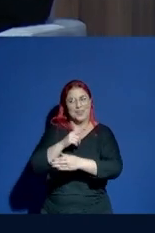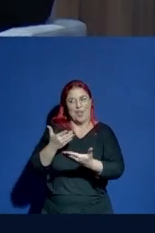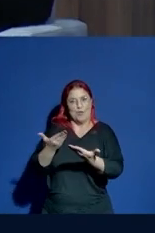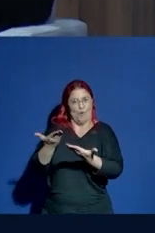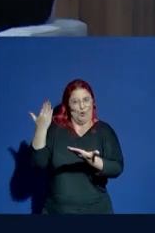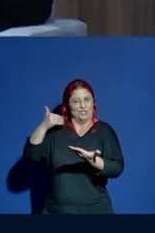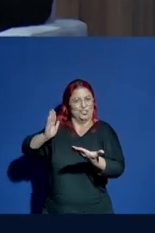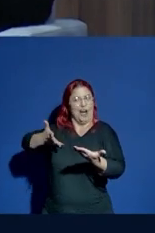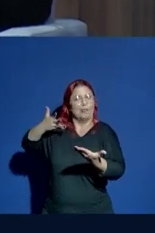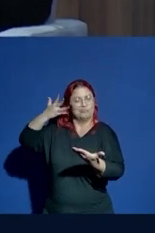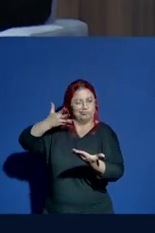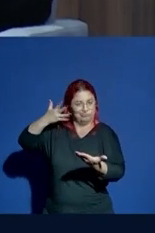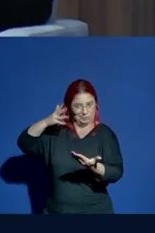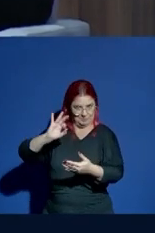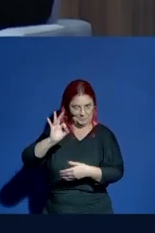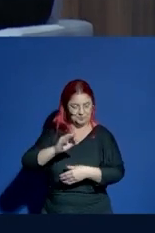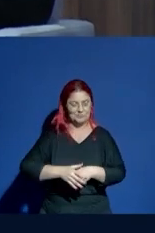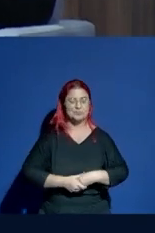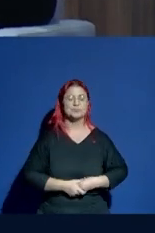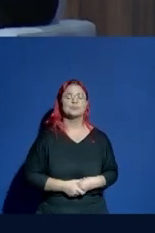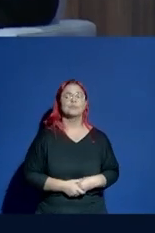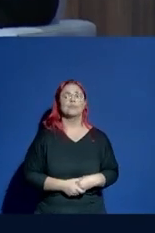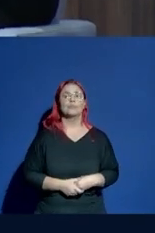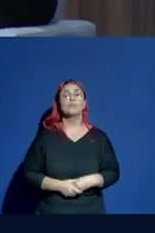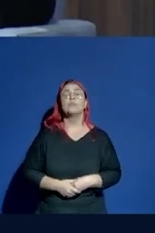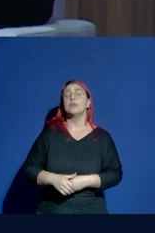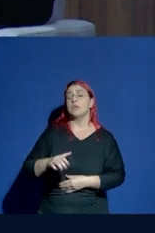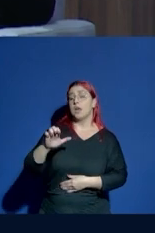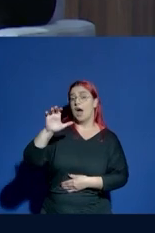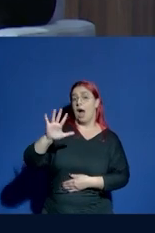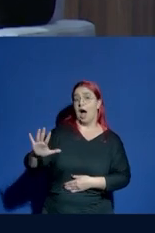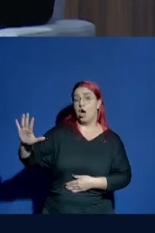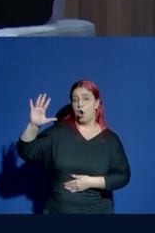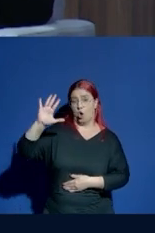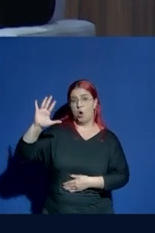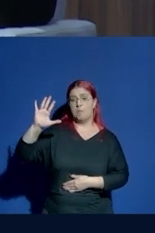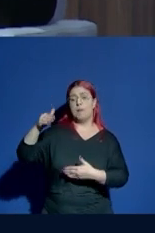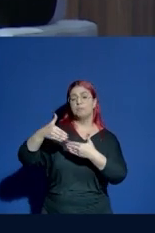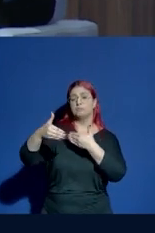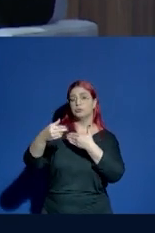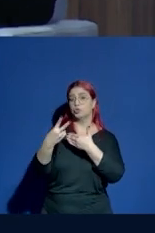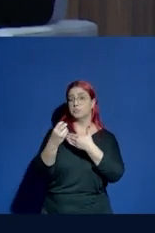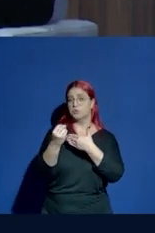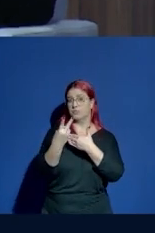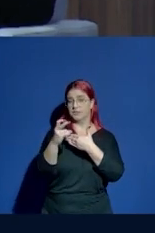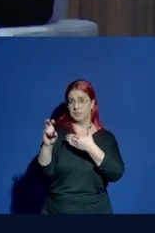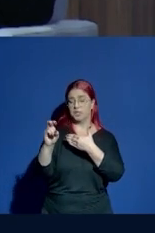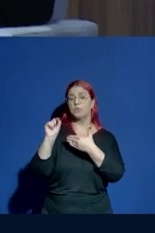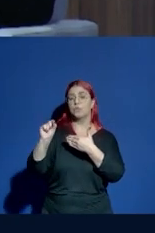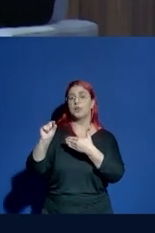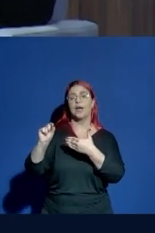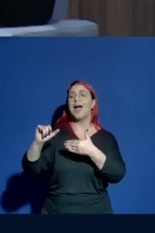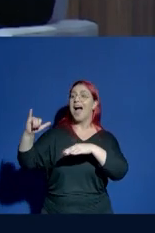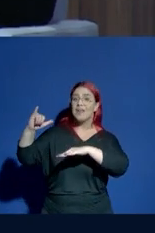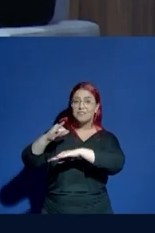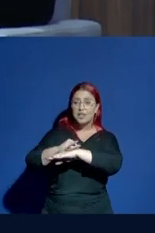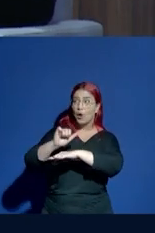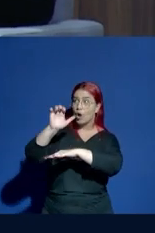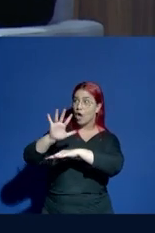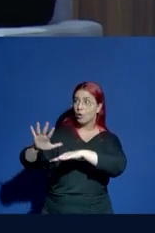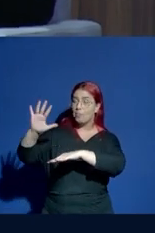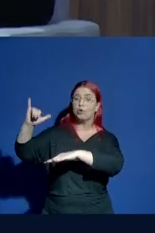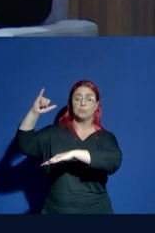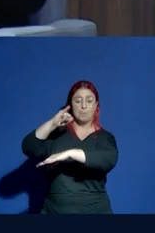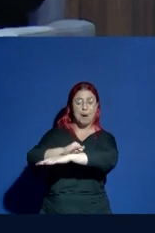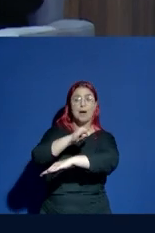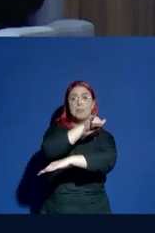dela pela Marinha noite zica a Europa ela tem a partir de 2025 mandatos todo o avião europeu que decolagem aeroporto